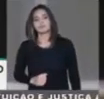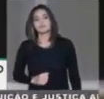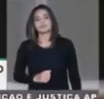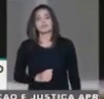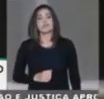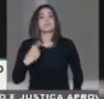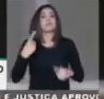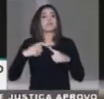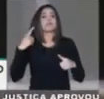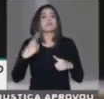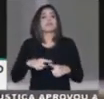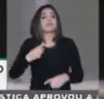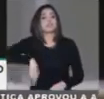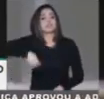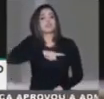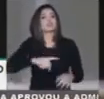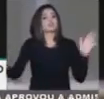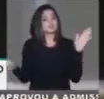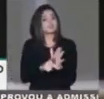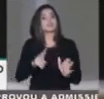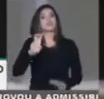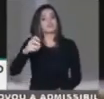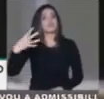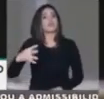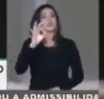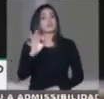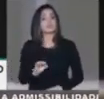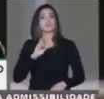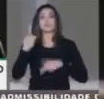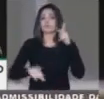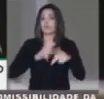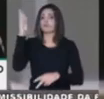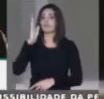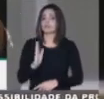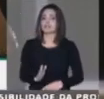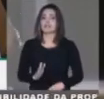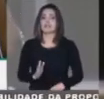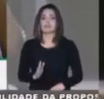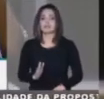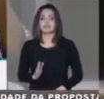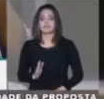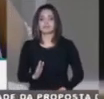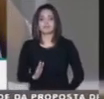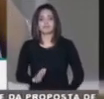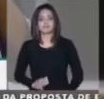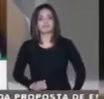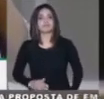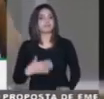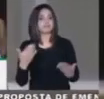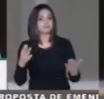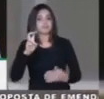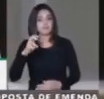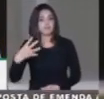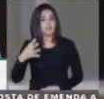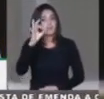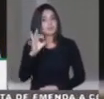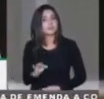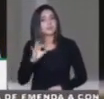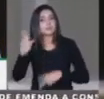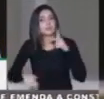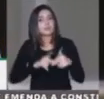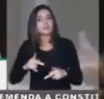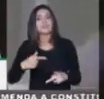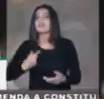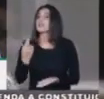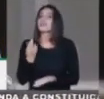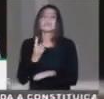afinal de contas nós somos 54% da população brasileira e esse 54% não está